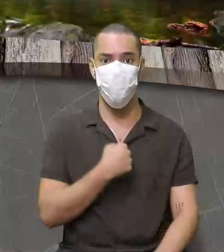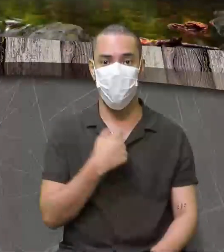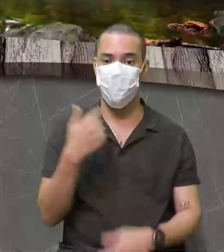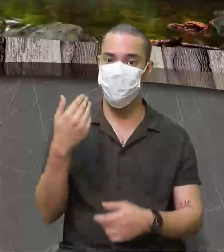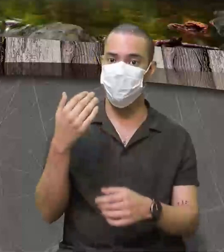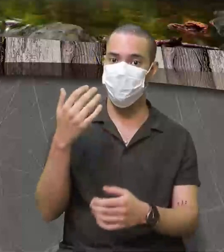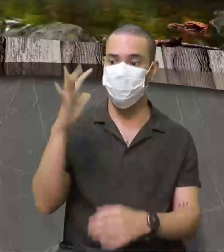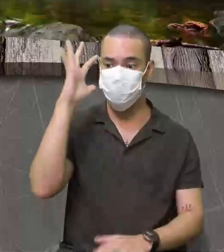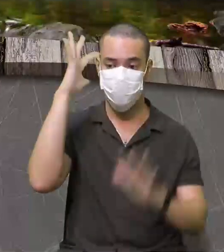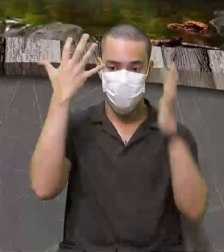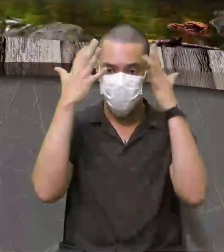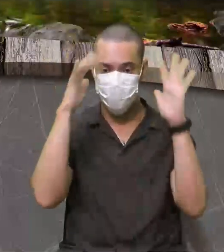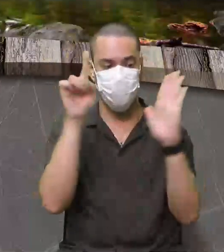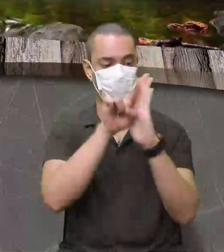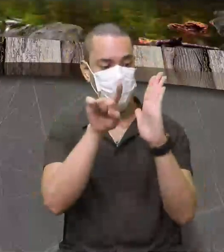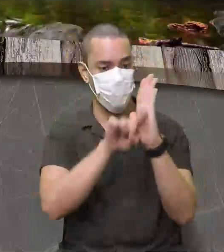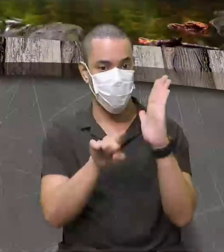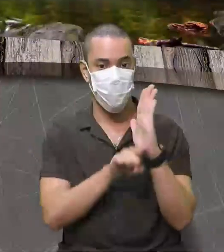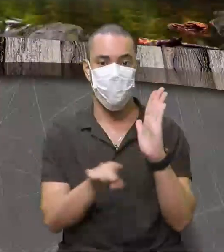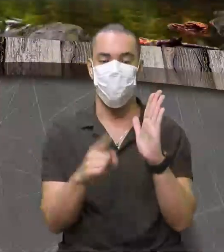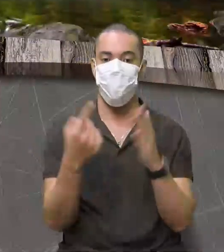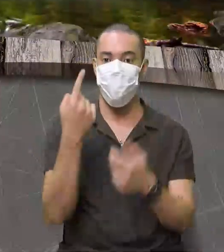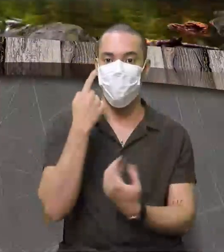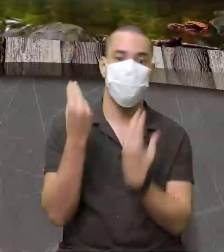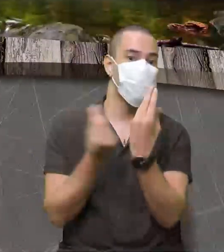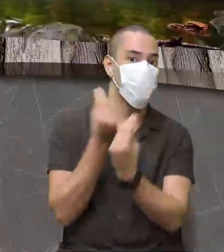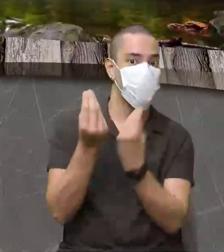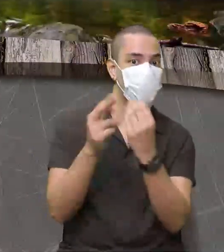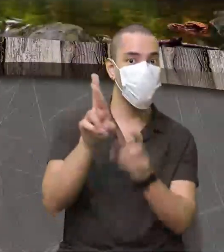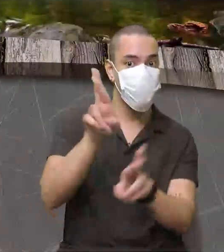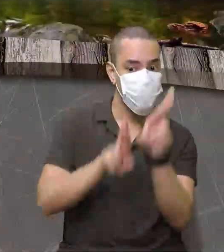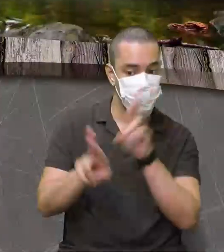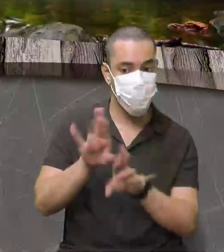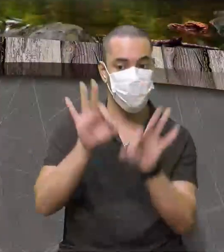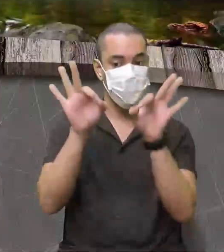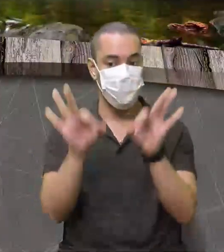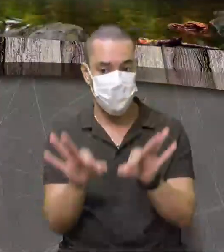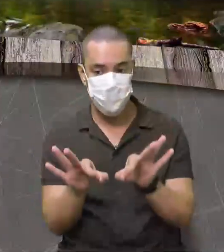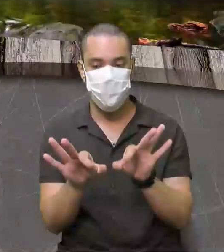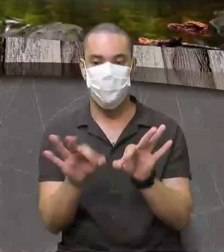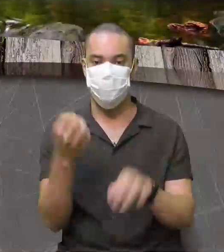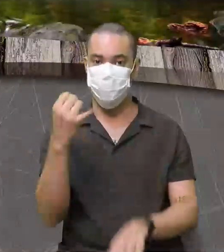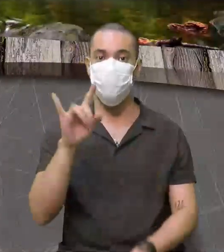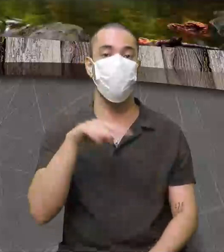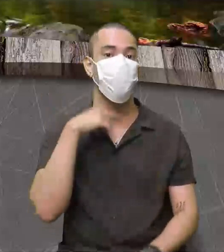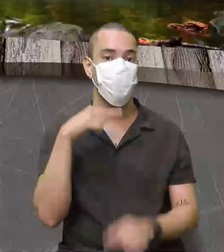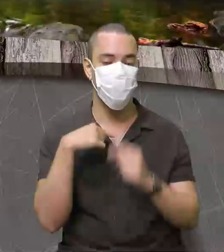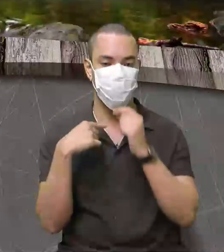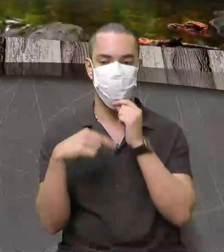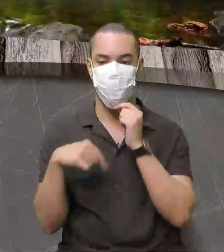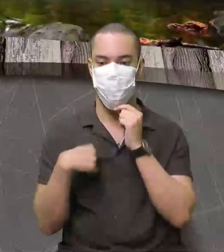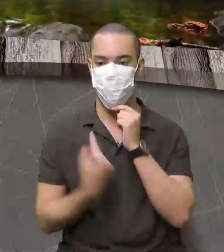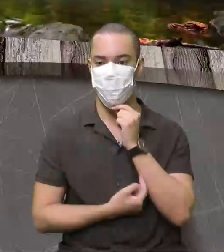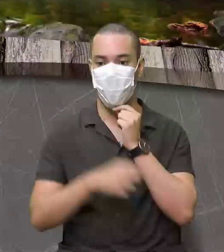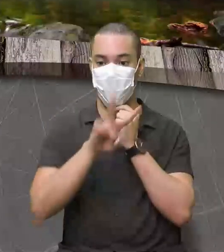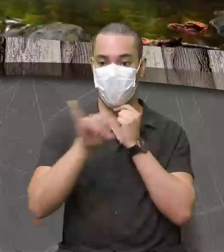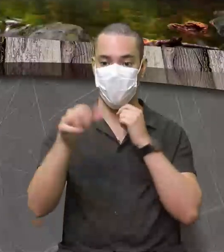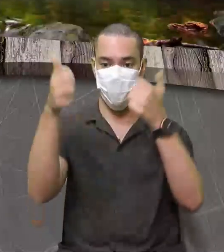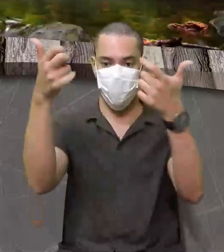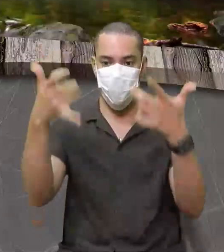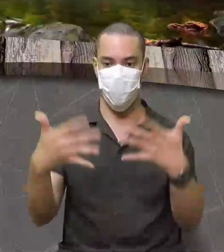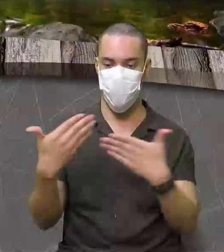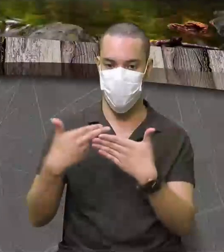Então você vai conferindo a sua resposta e aí se ficou alguma dúvida a gente vai desenrolando aqui